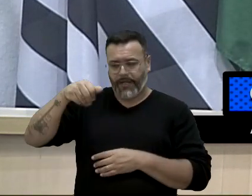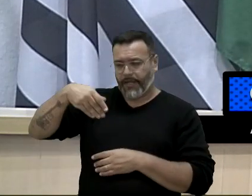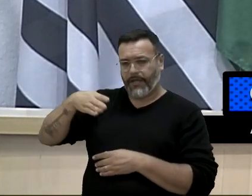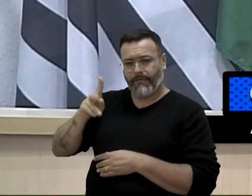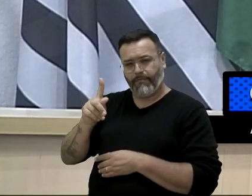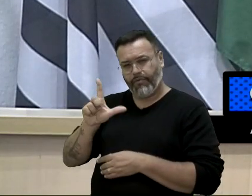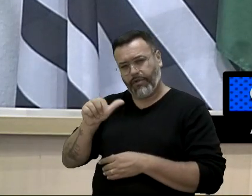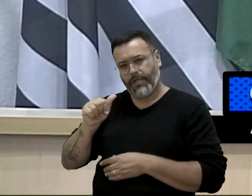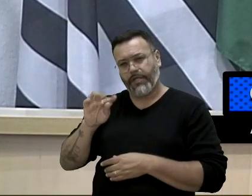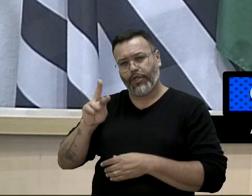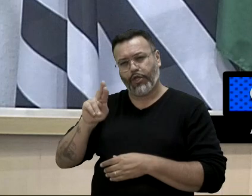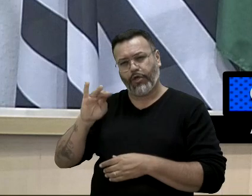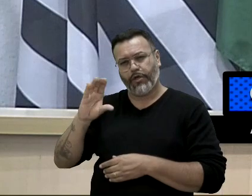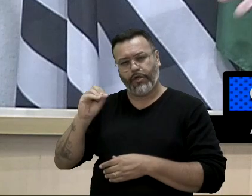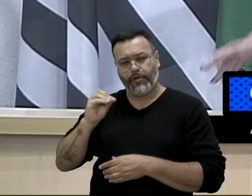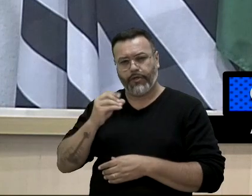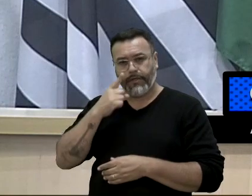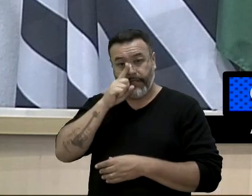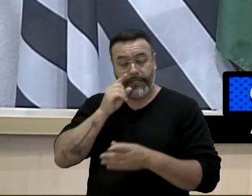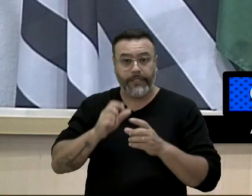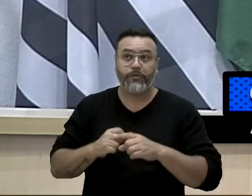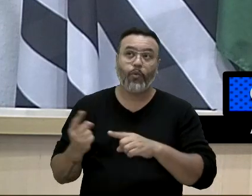Mãe Tabatiana, que há alguns anos eu também